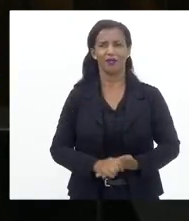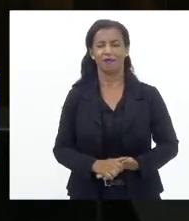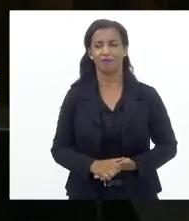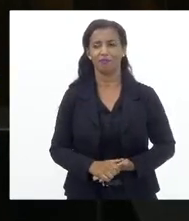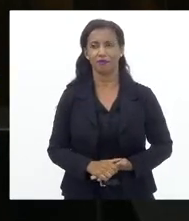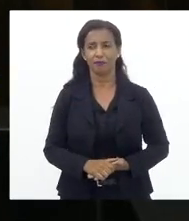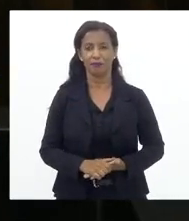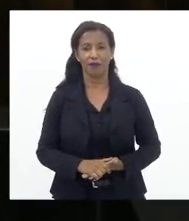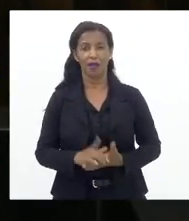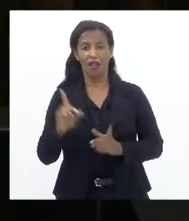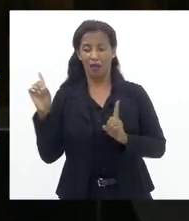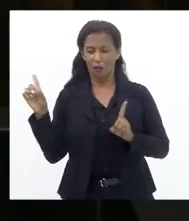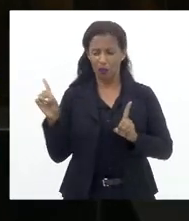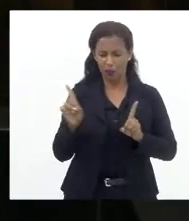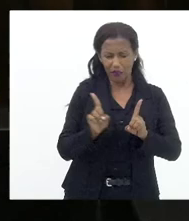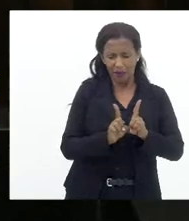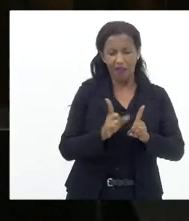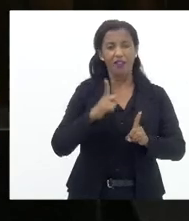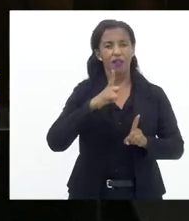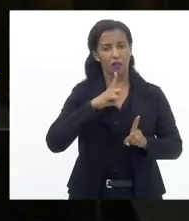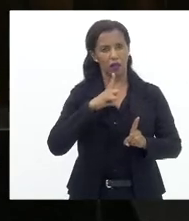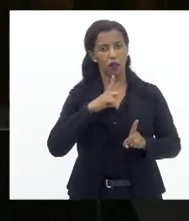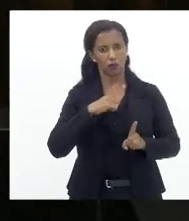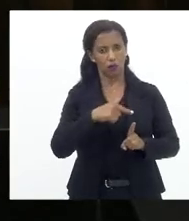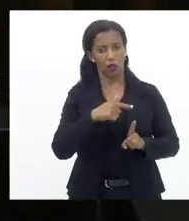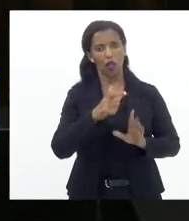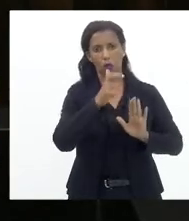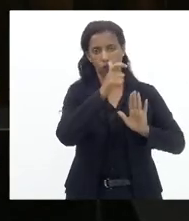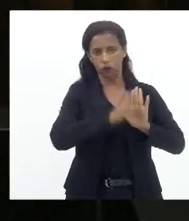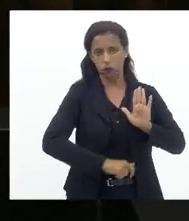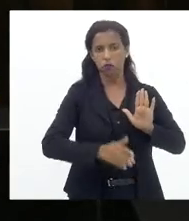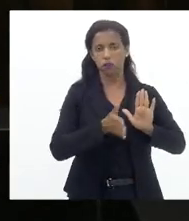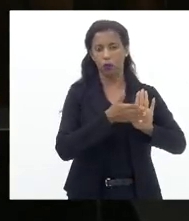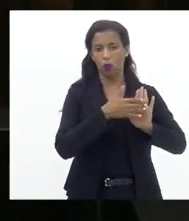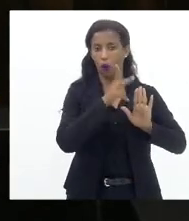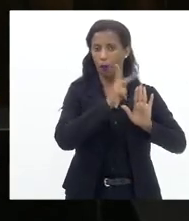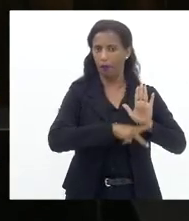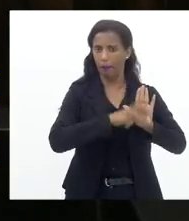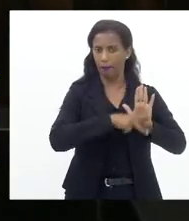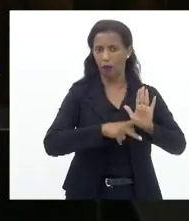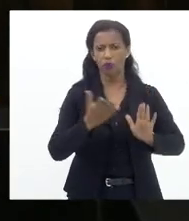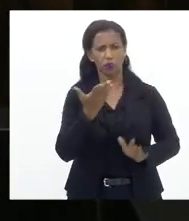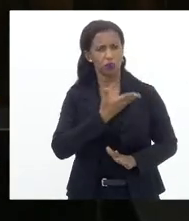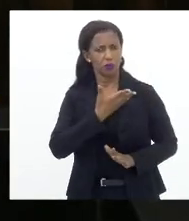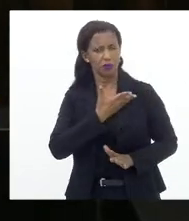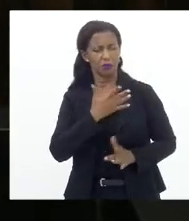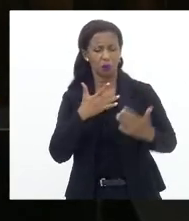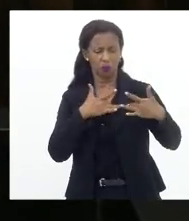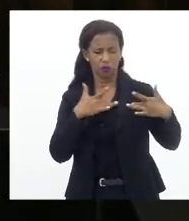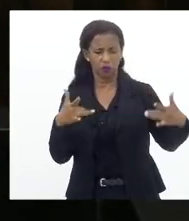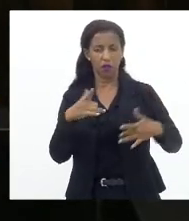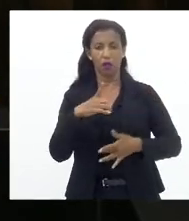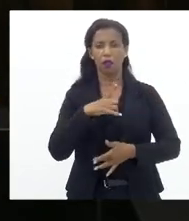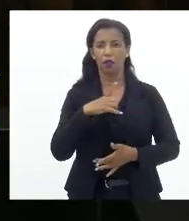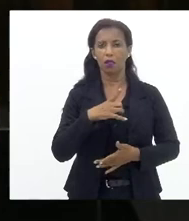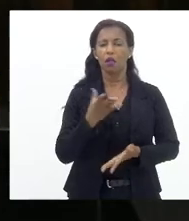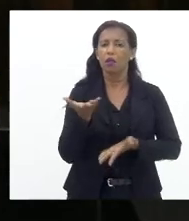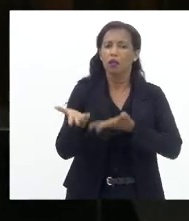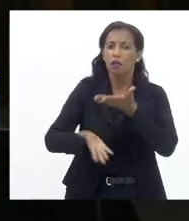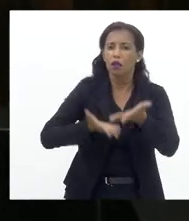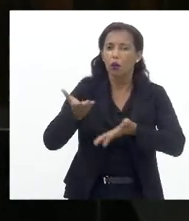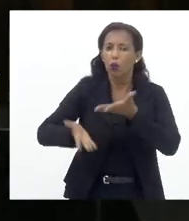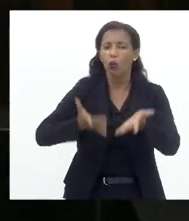a proximidade que eu tenho com a pauta com muitas pessoas próximas queridas amigos queridos fraternos que